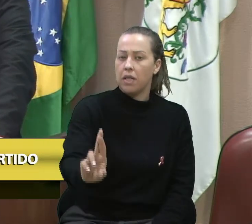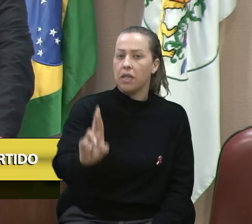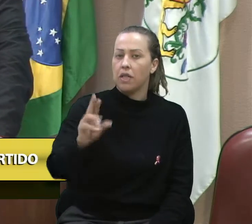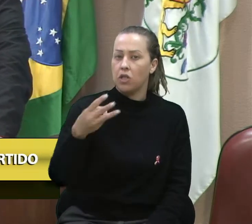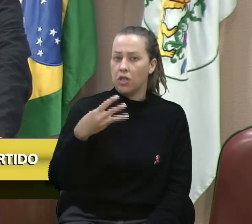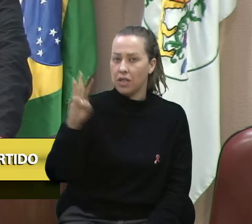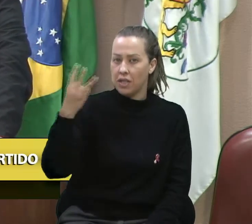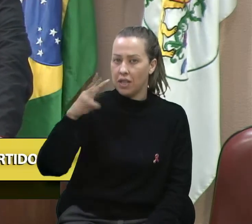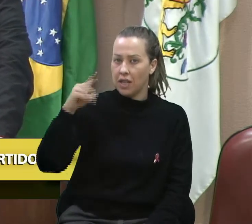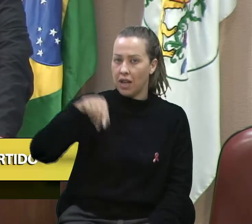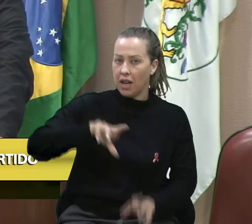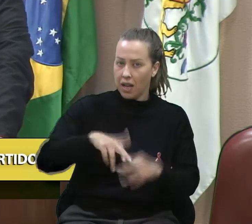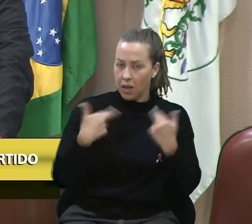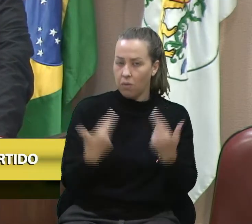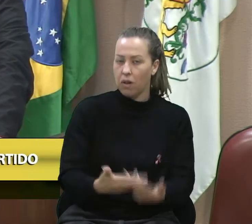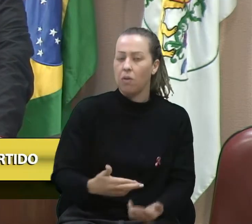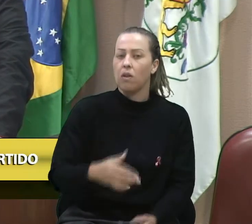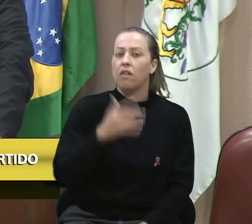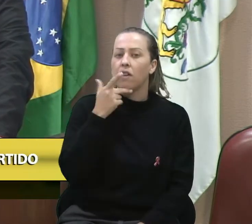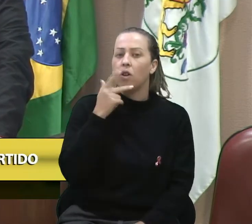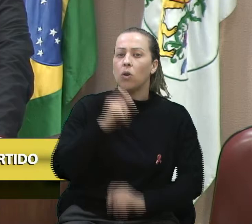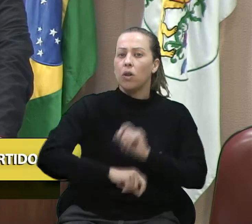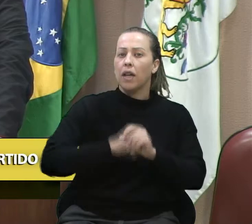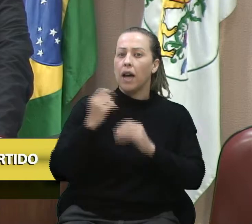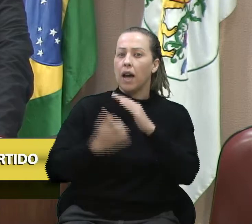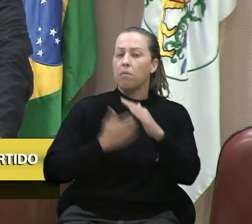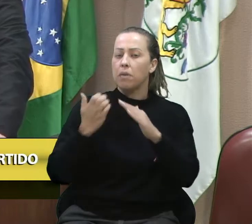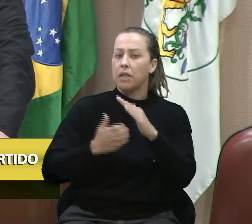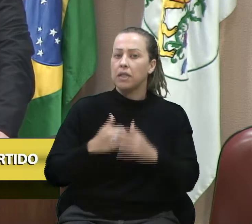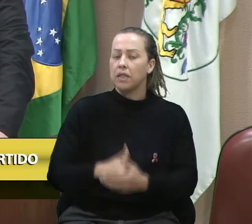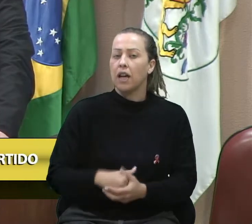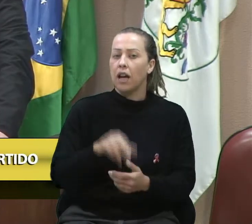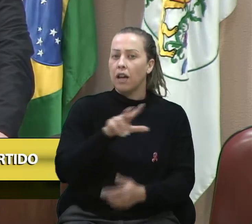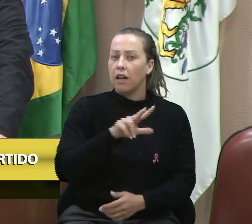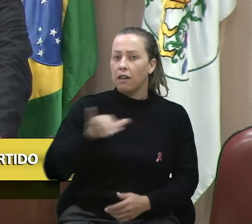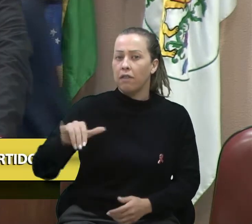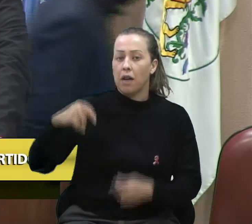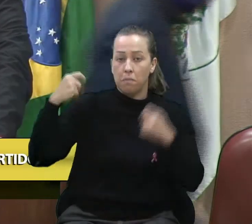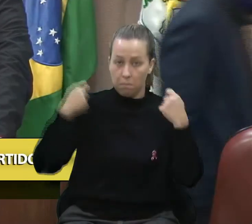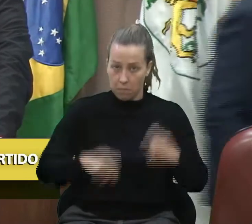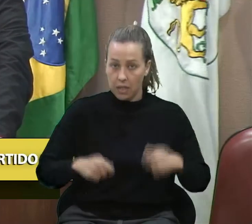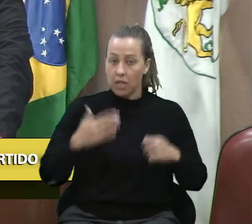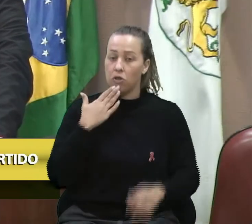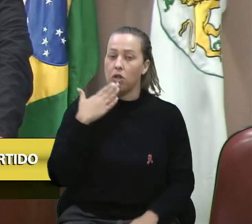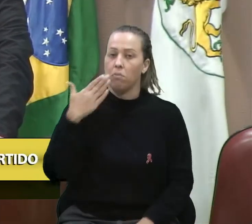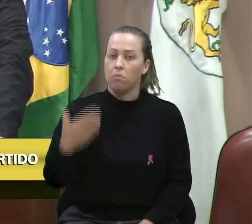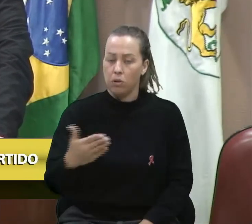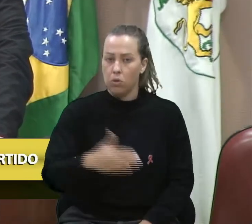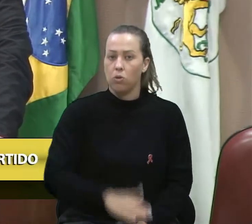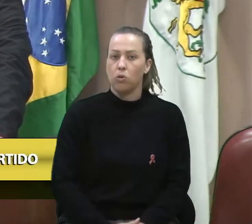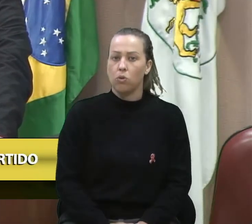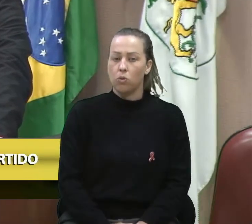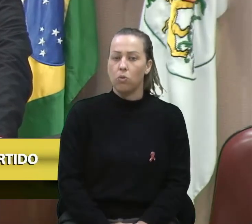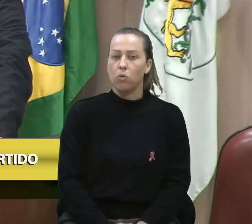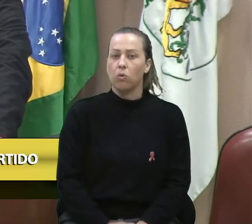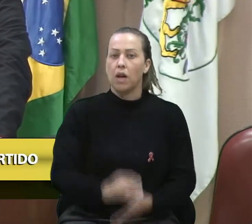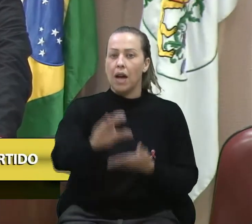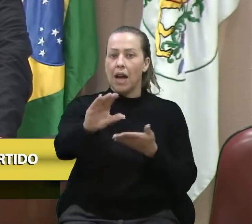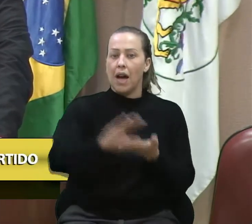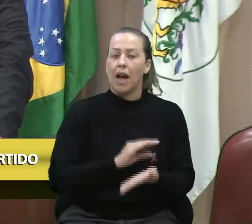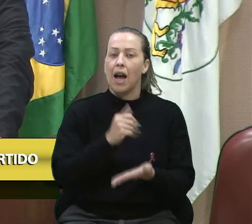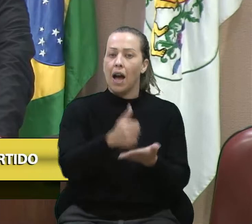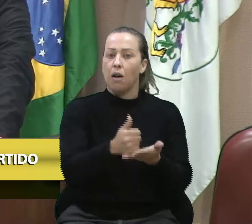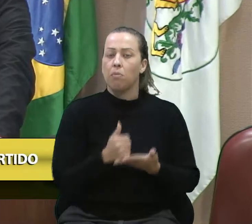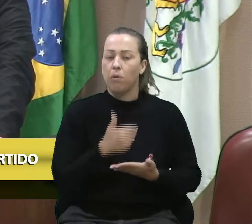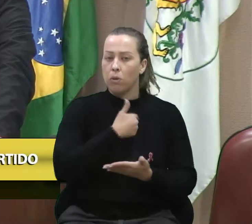da empresa nessa reunião, mencionou que a empresa vai precisar e já solicitou, então, aportes financeiros do poder